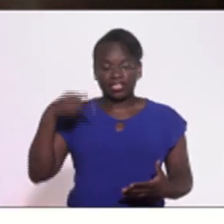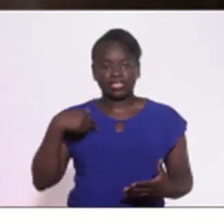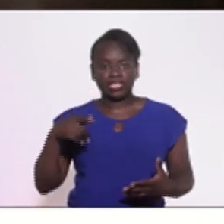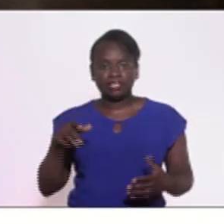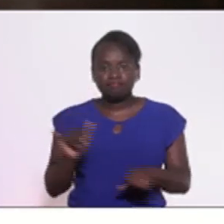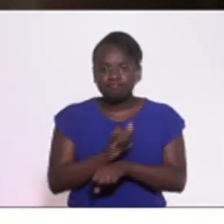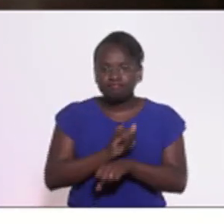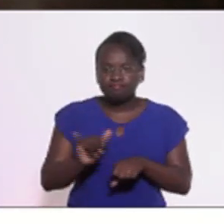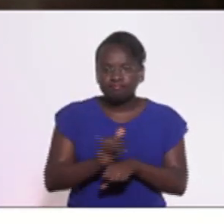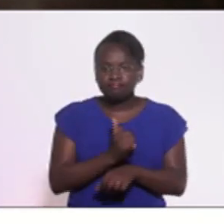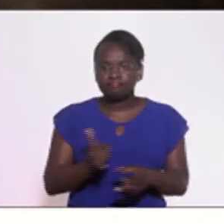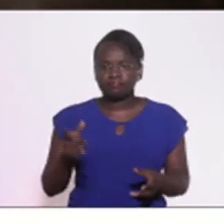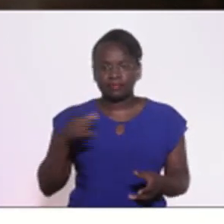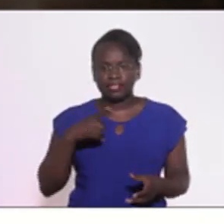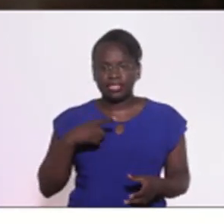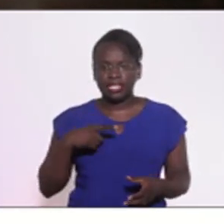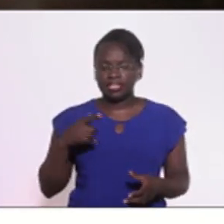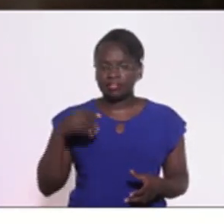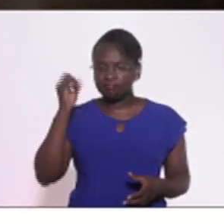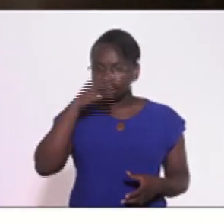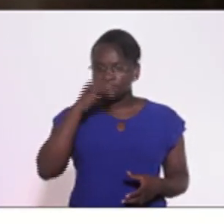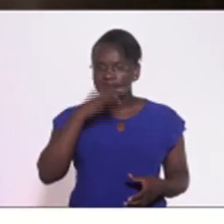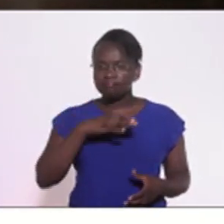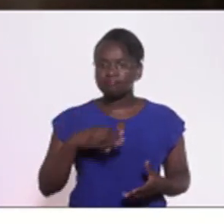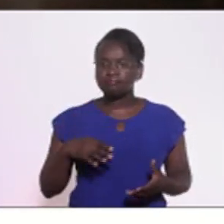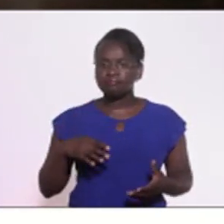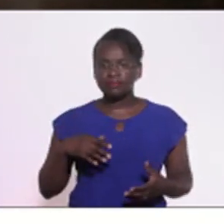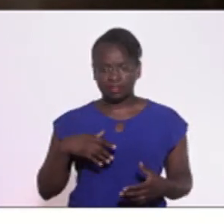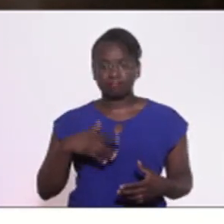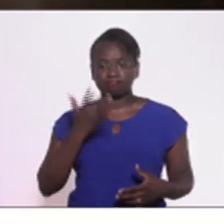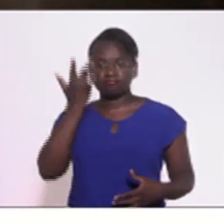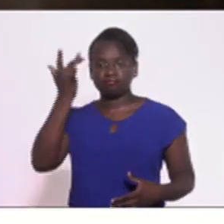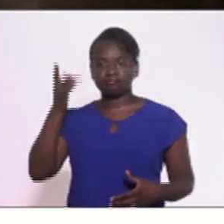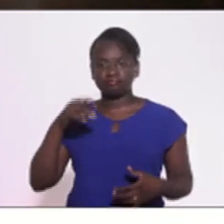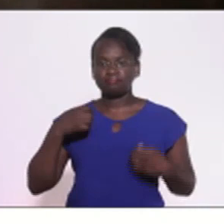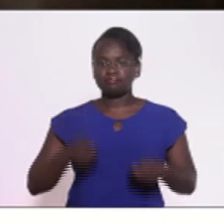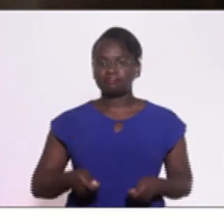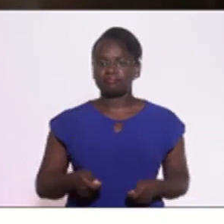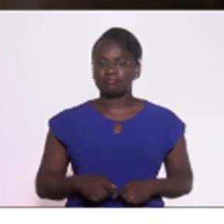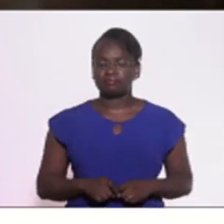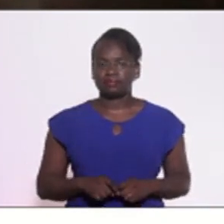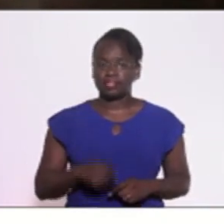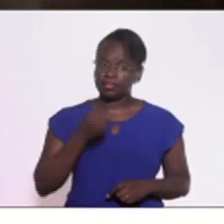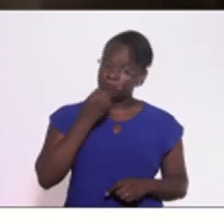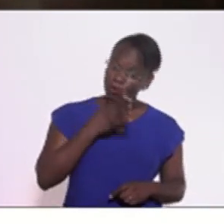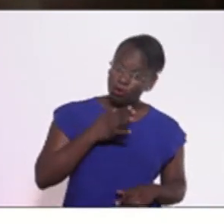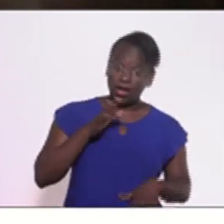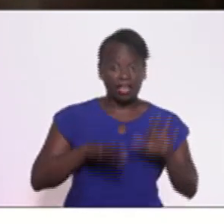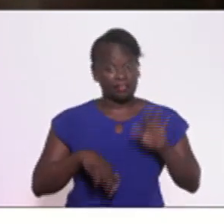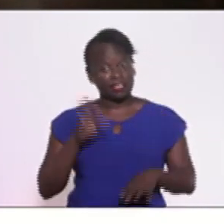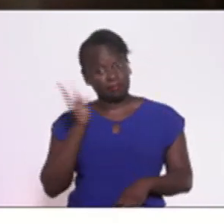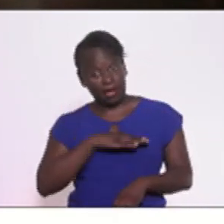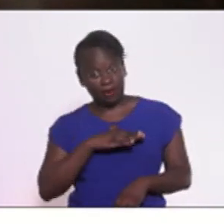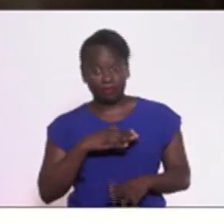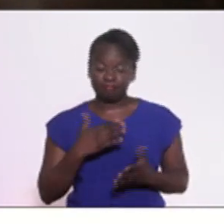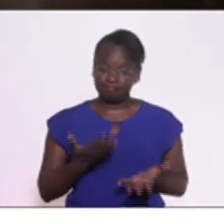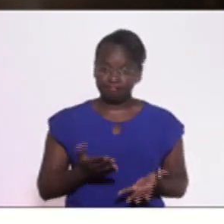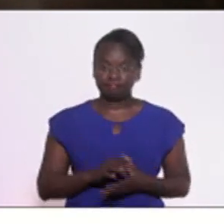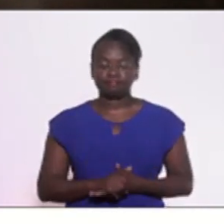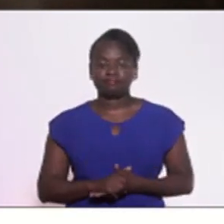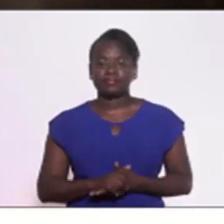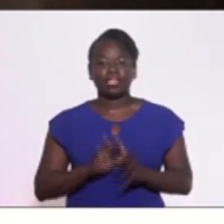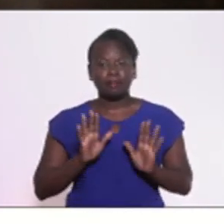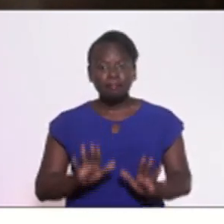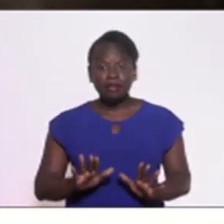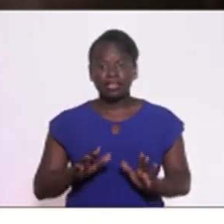Arrojado, que demonstra petulância, que demonstra atrevimento, no bom e às vezes no mau sentido.